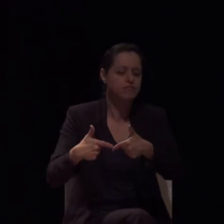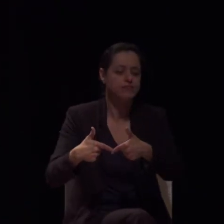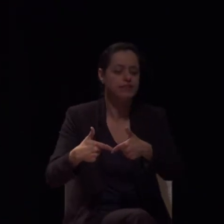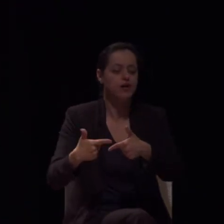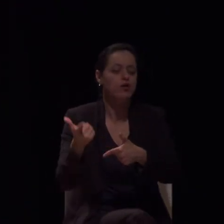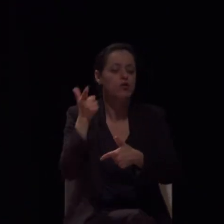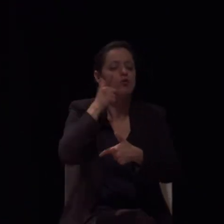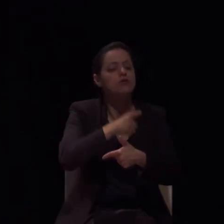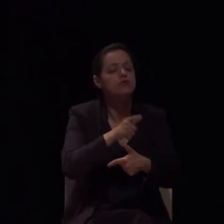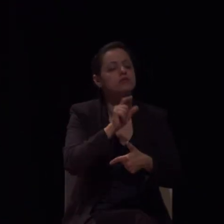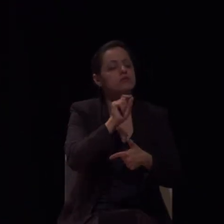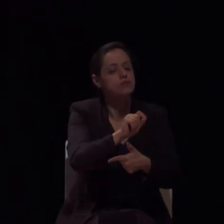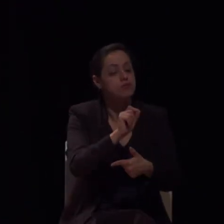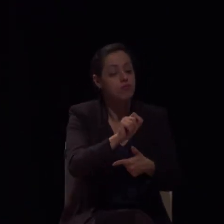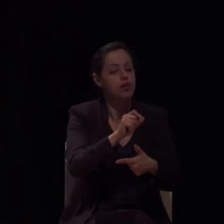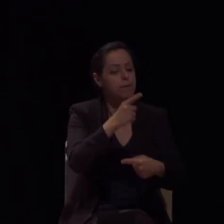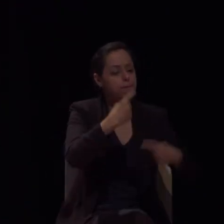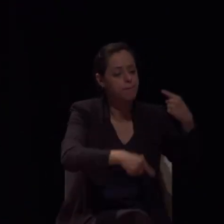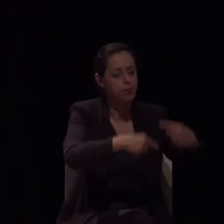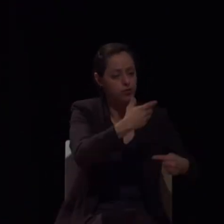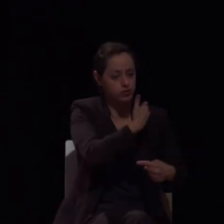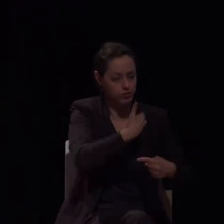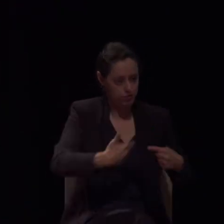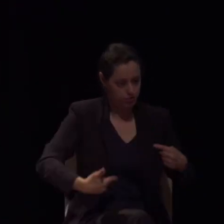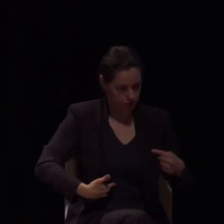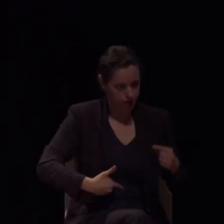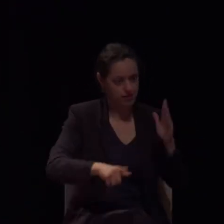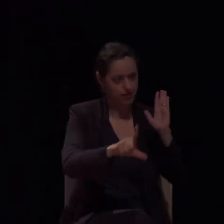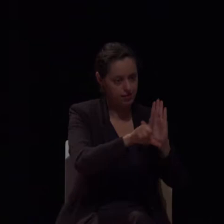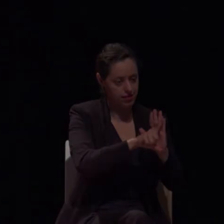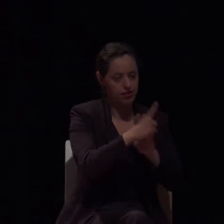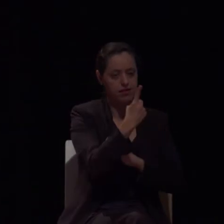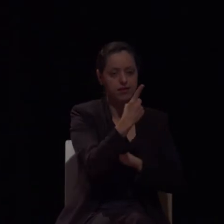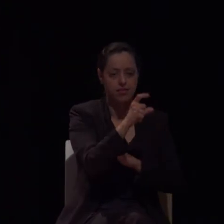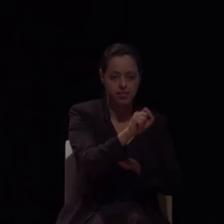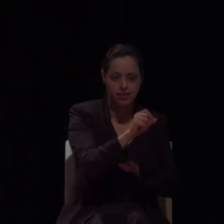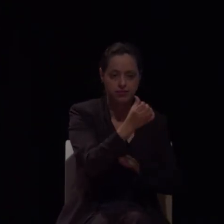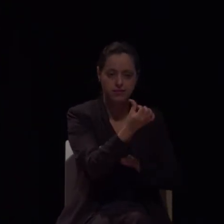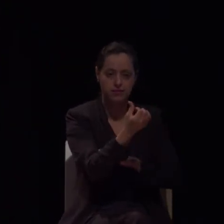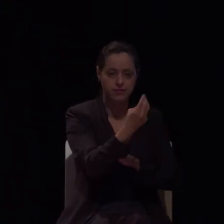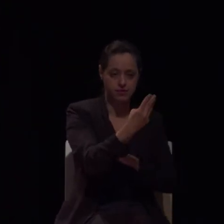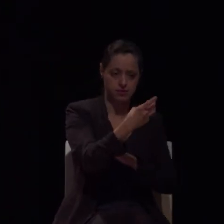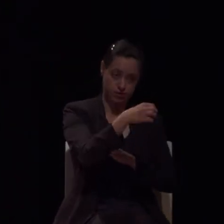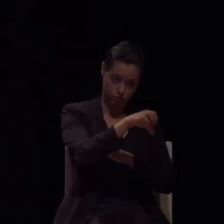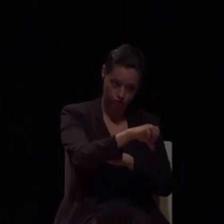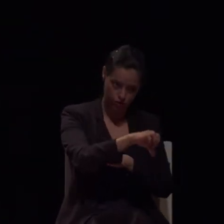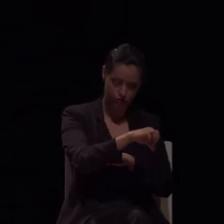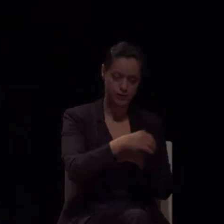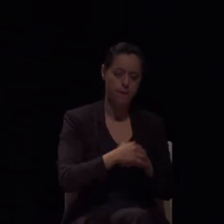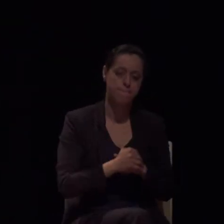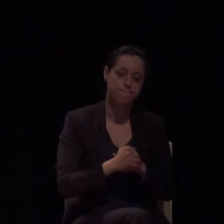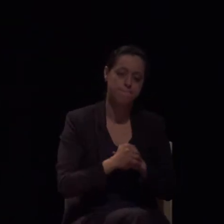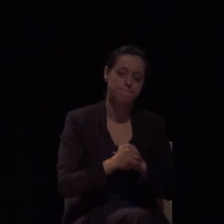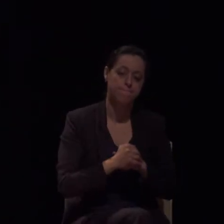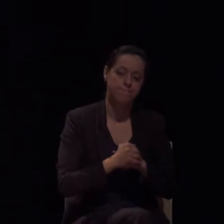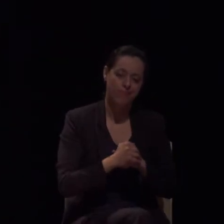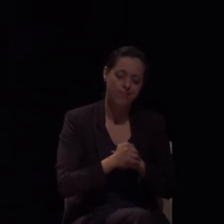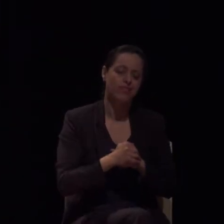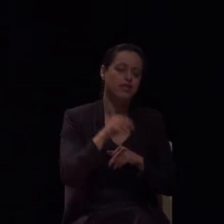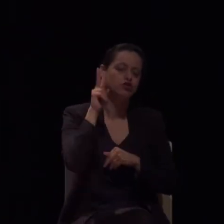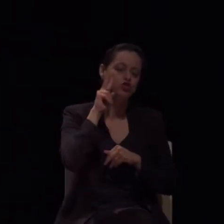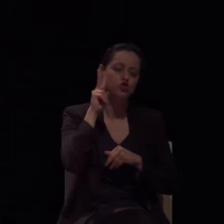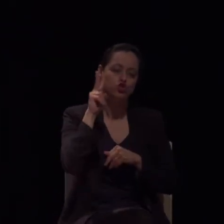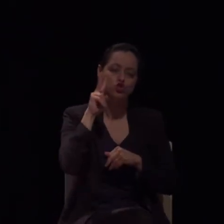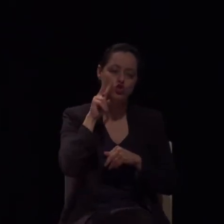é de uma política pública de implementação da lei 10 639 e toda essa esse histórico que